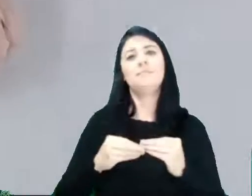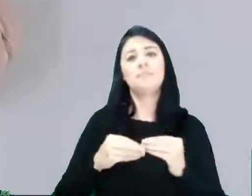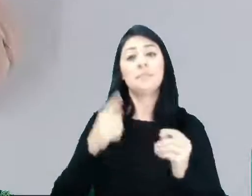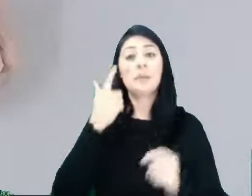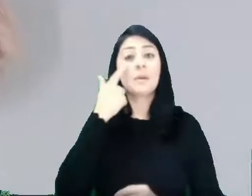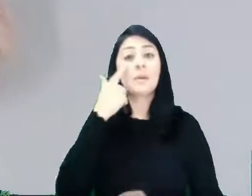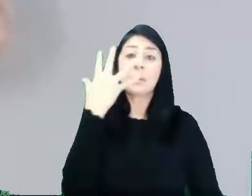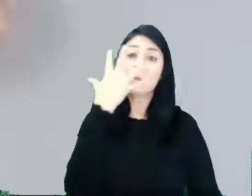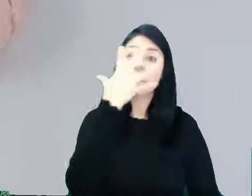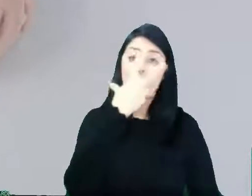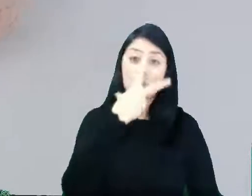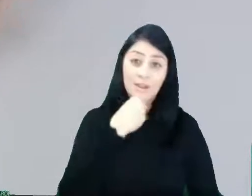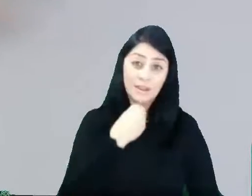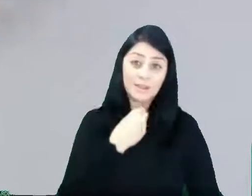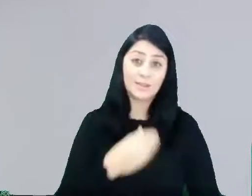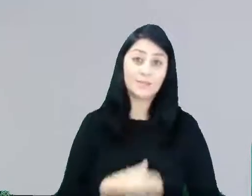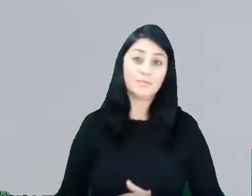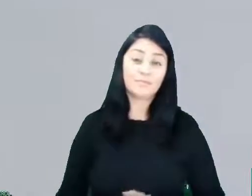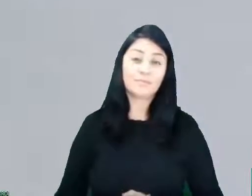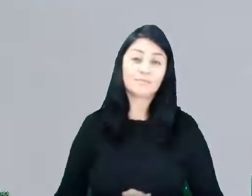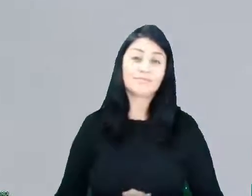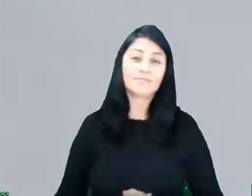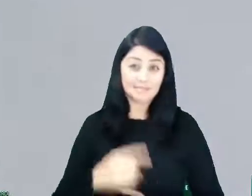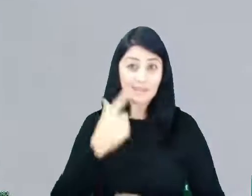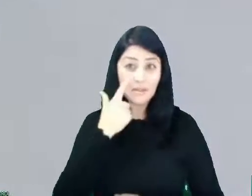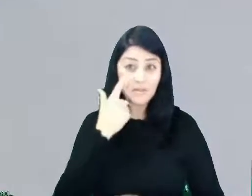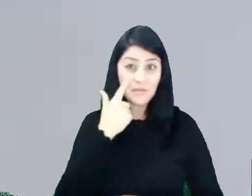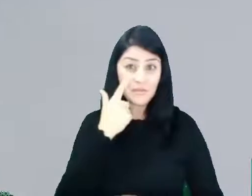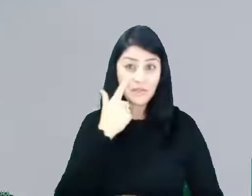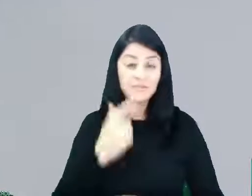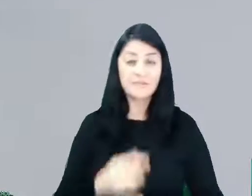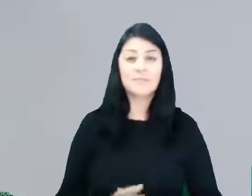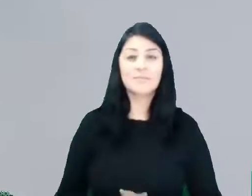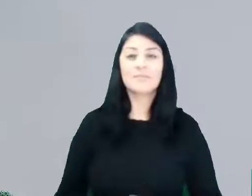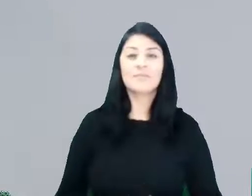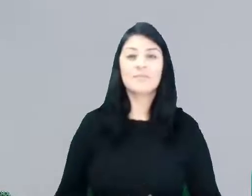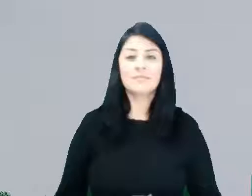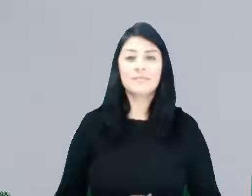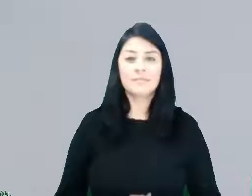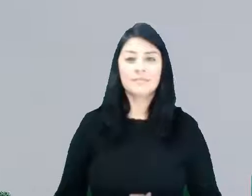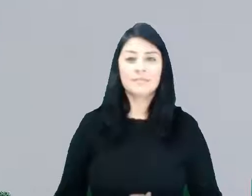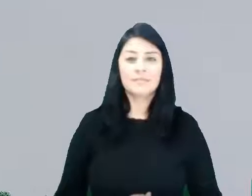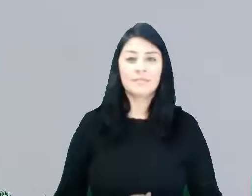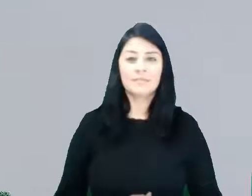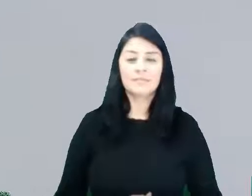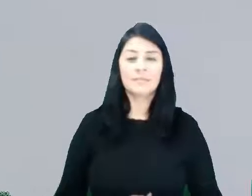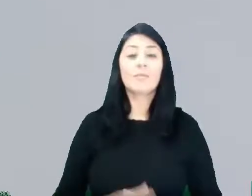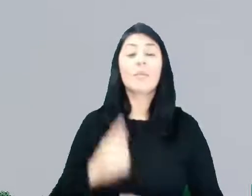aperitivo. Olha como ficou bonito. Pequenininho.